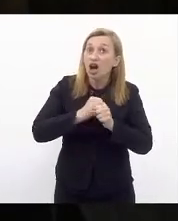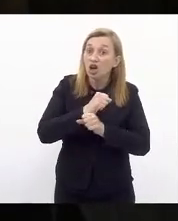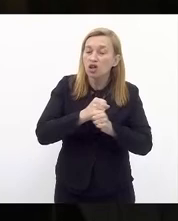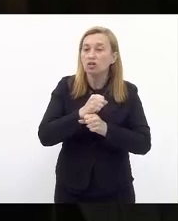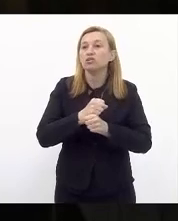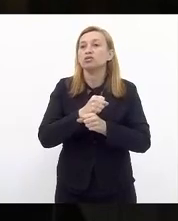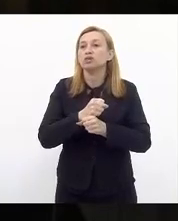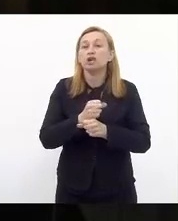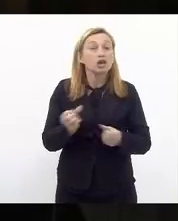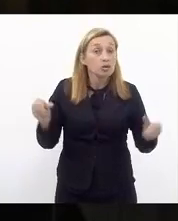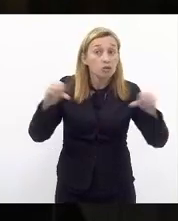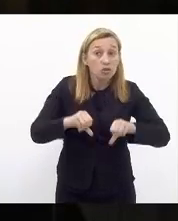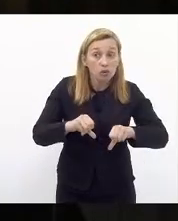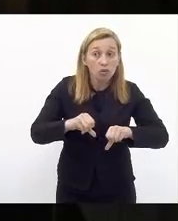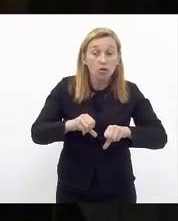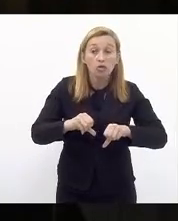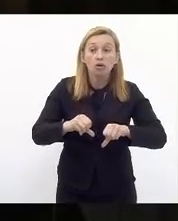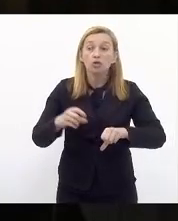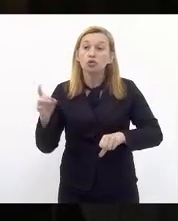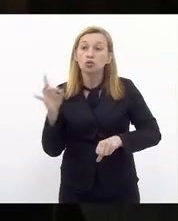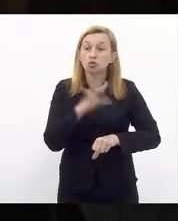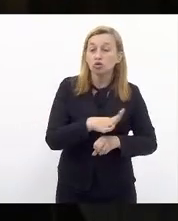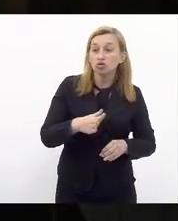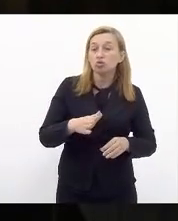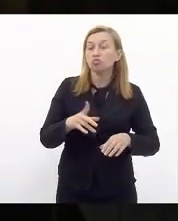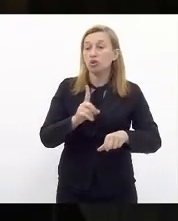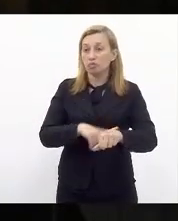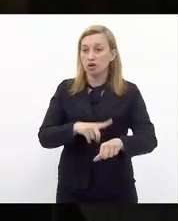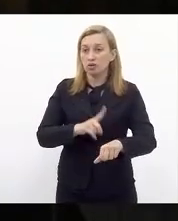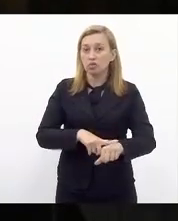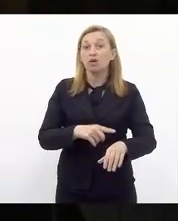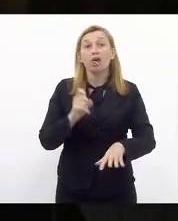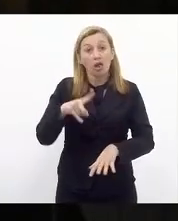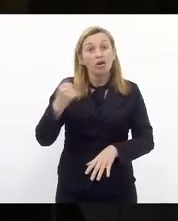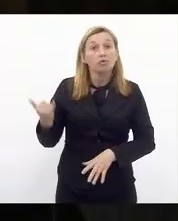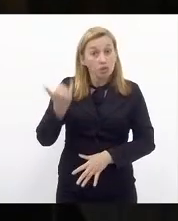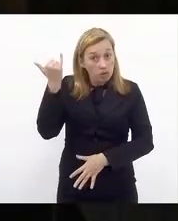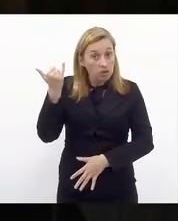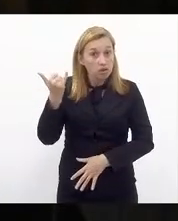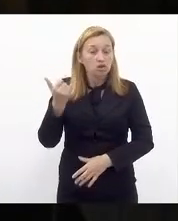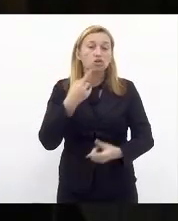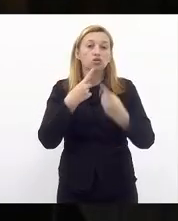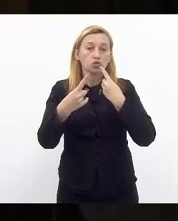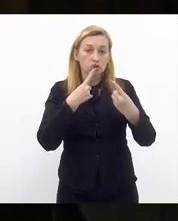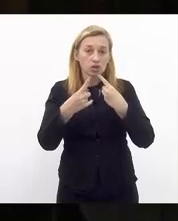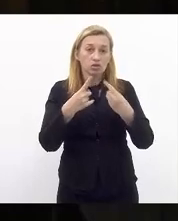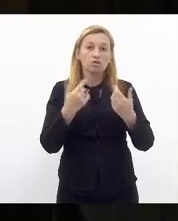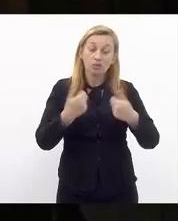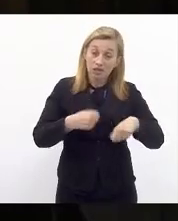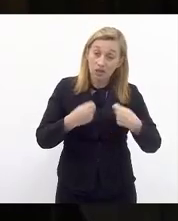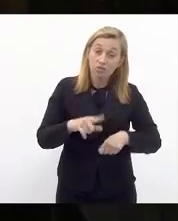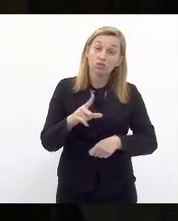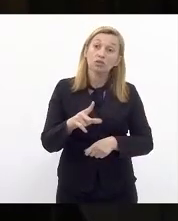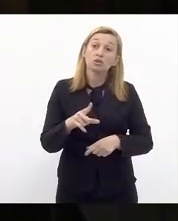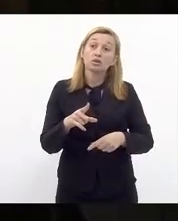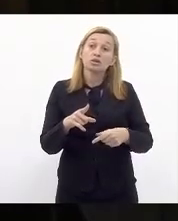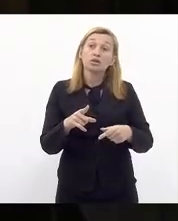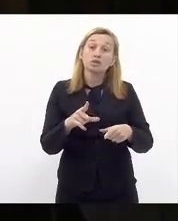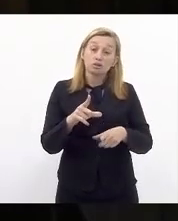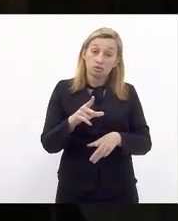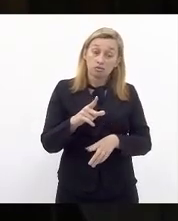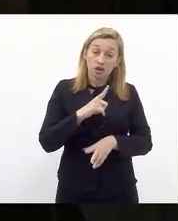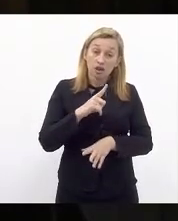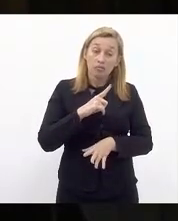décadas e que se agravou no último período Esse é um aspecto importante do debate que a gente tem que enfrentar é